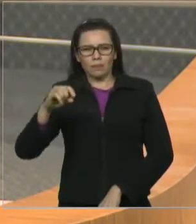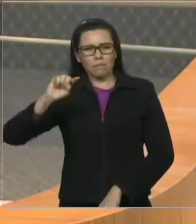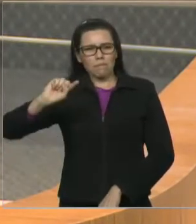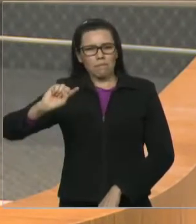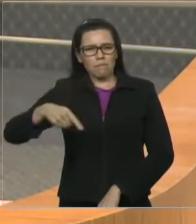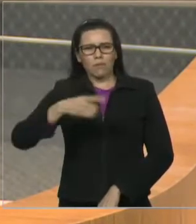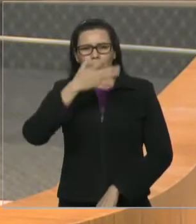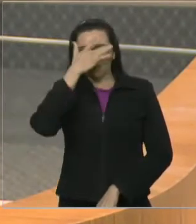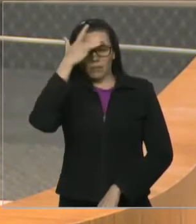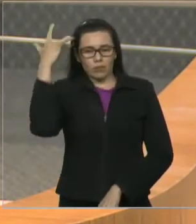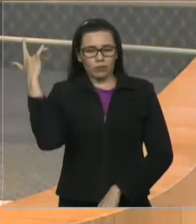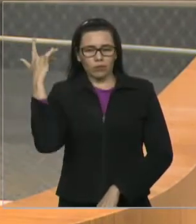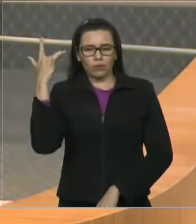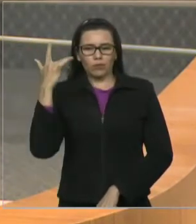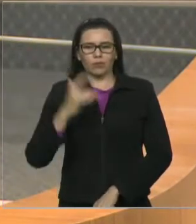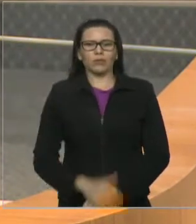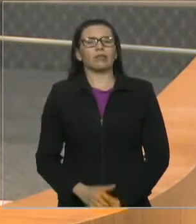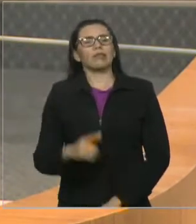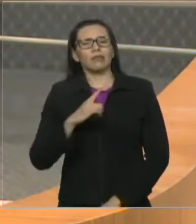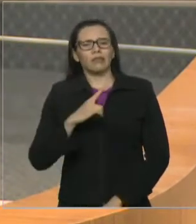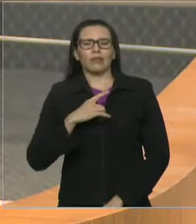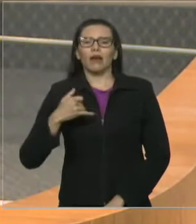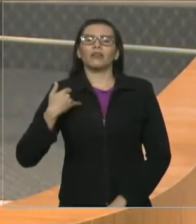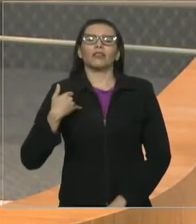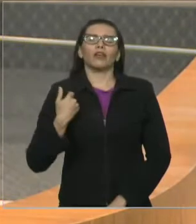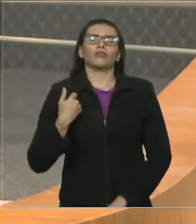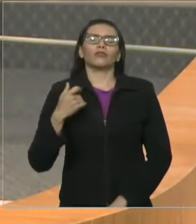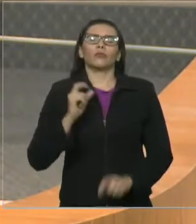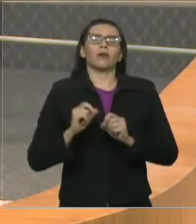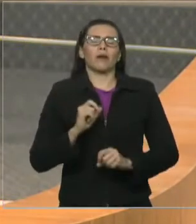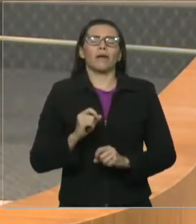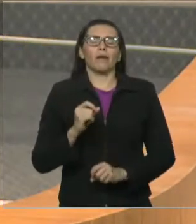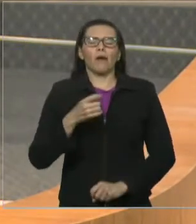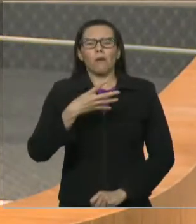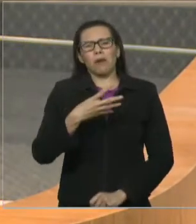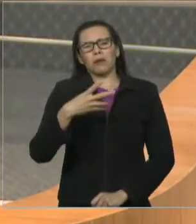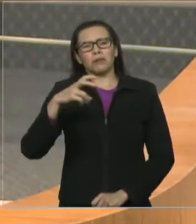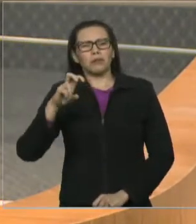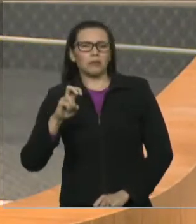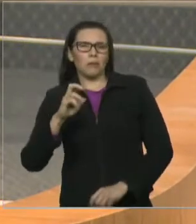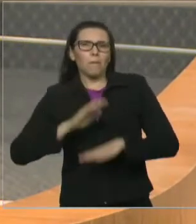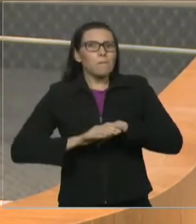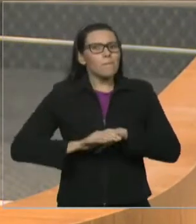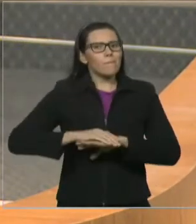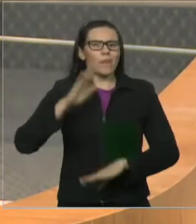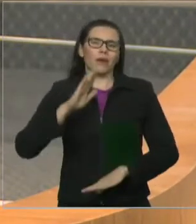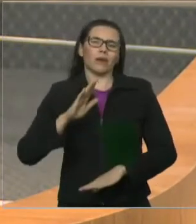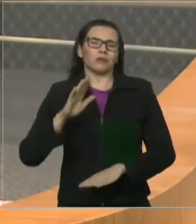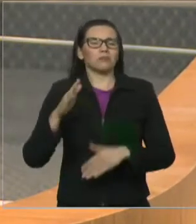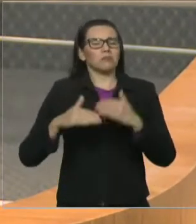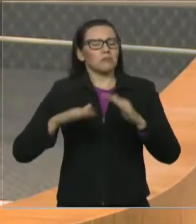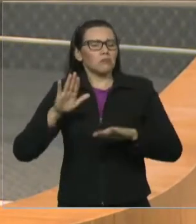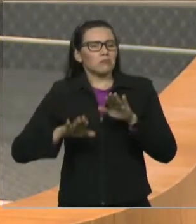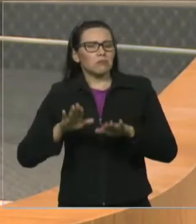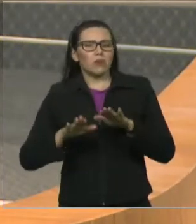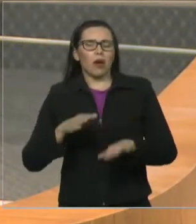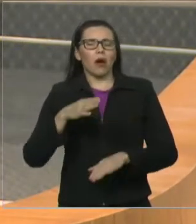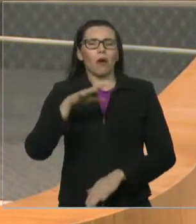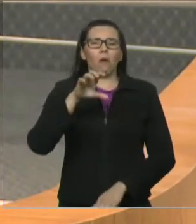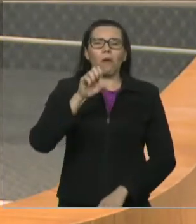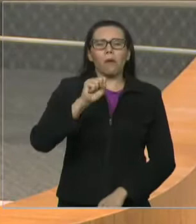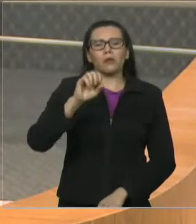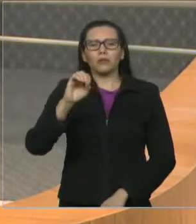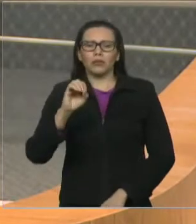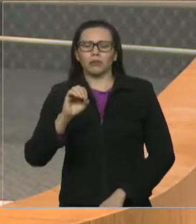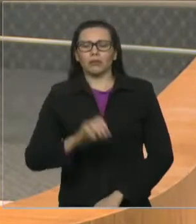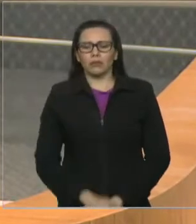640 mil pessoas com mais de 45 anos de idade, de entre 45 e 84 anos de idade. Esses dados são do